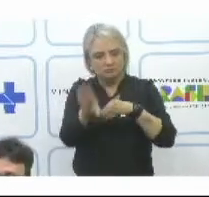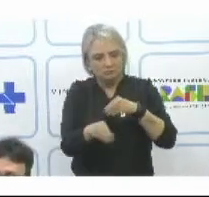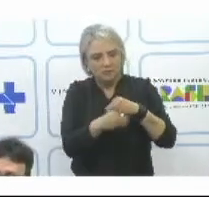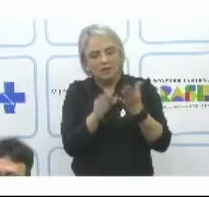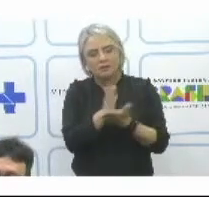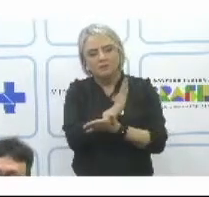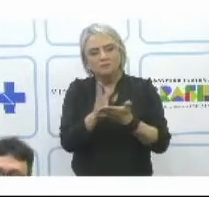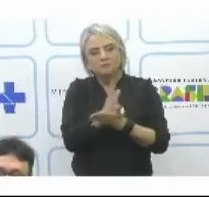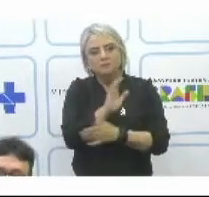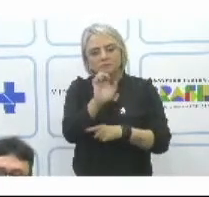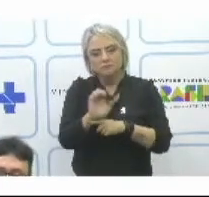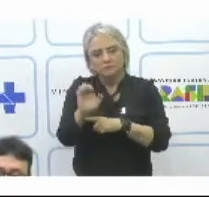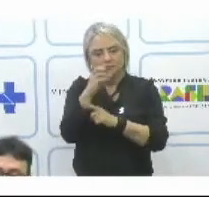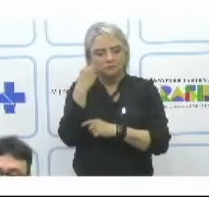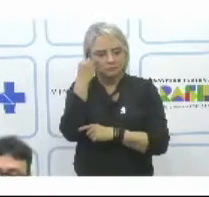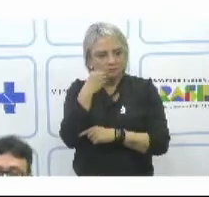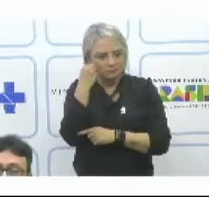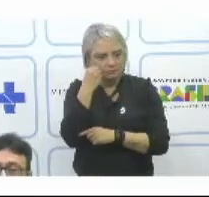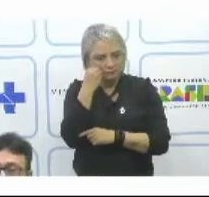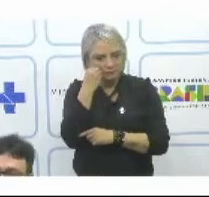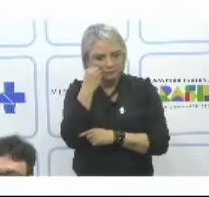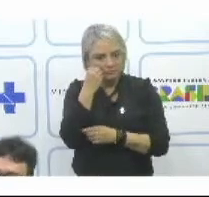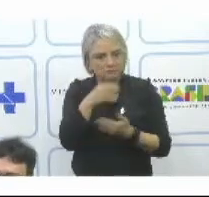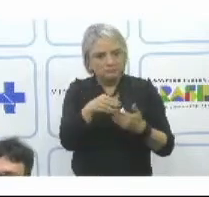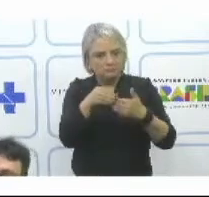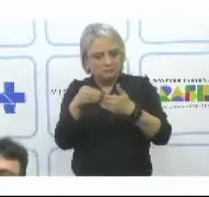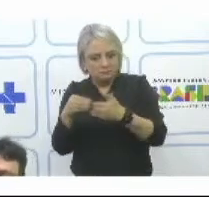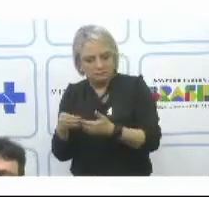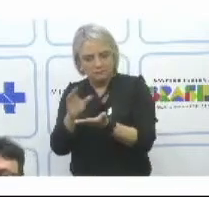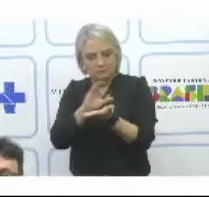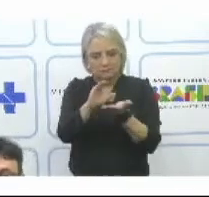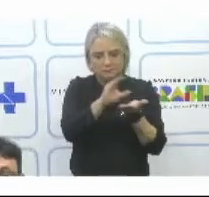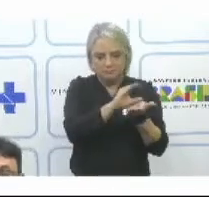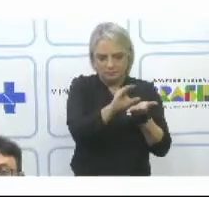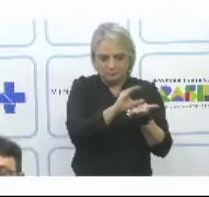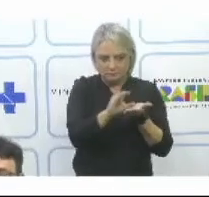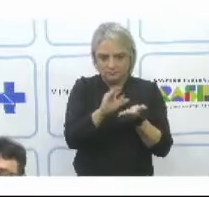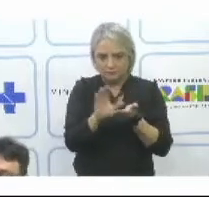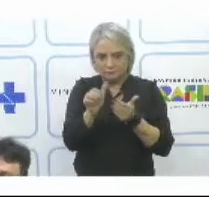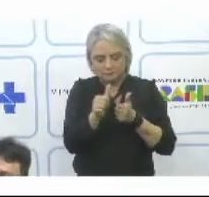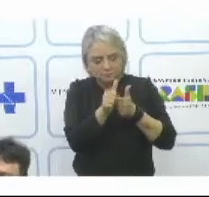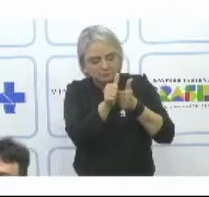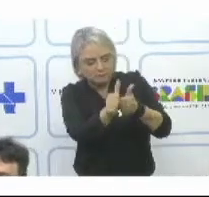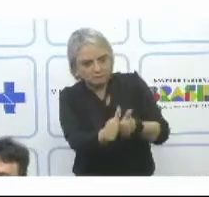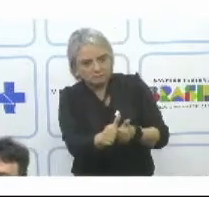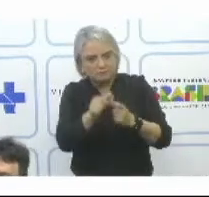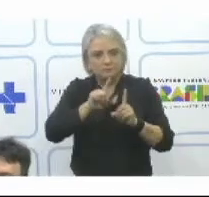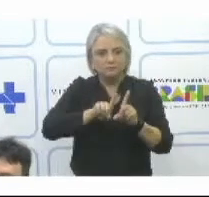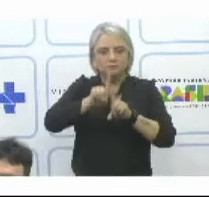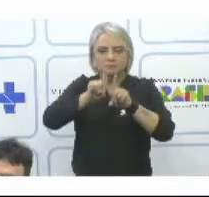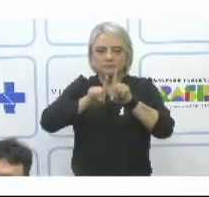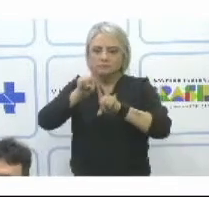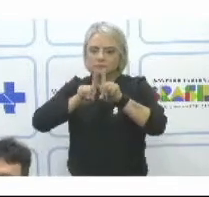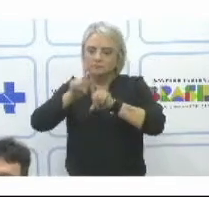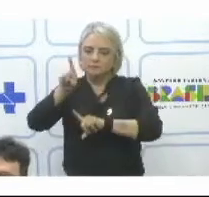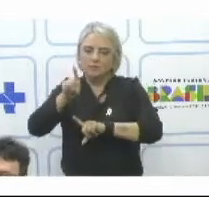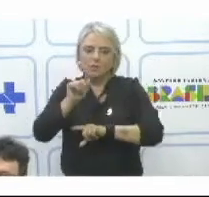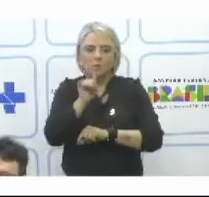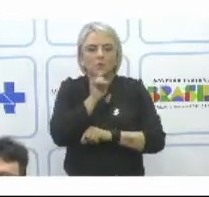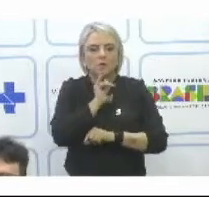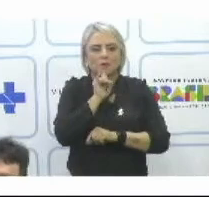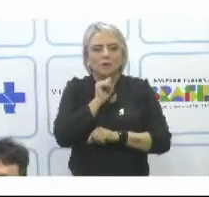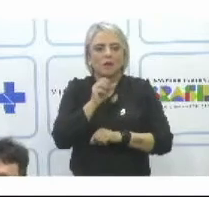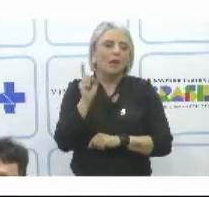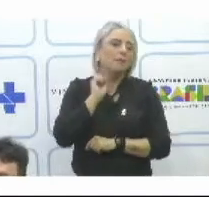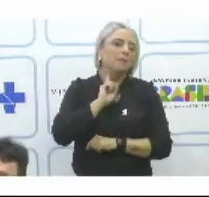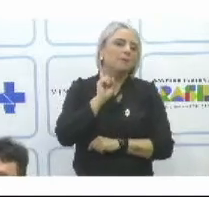Alguns estados com experiência, inclusive, de indução financeira a partir de acompanhamento de indicadores, como é o exemplo de